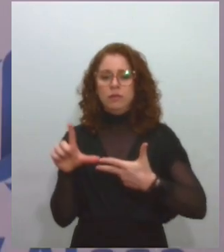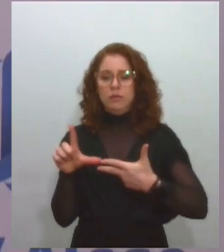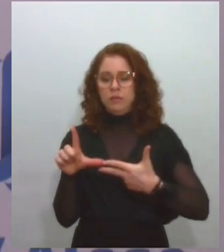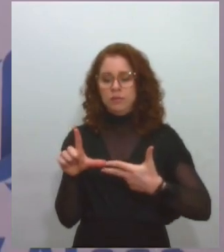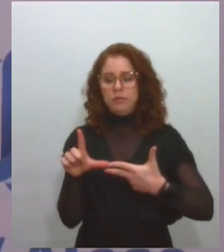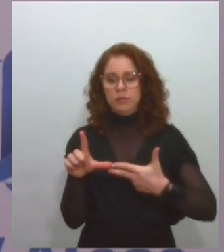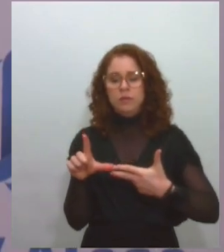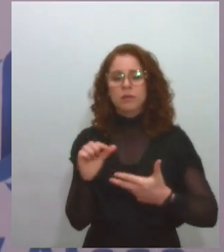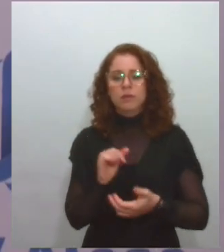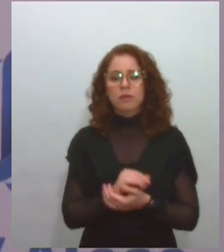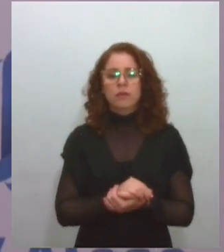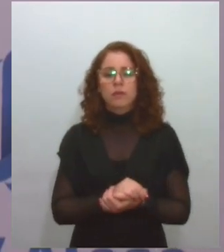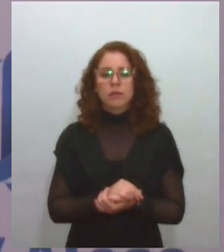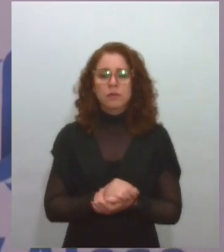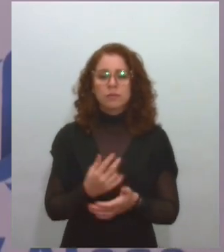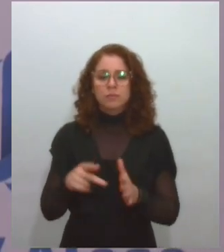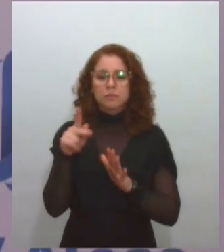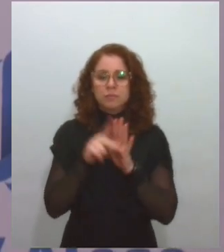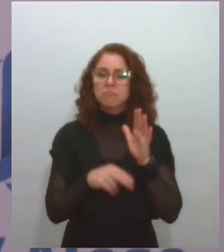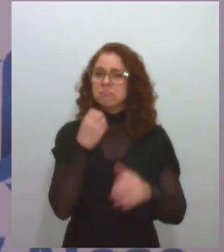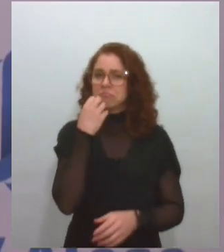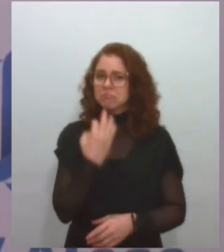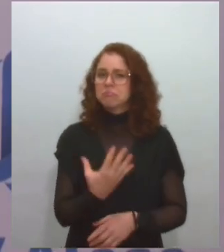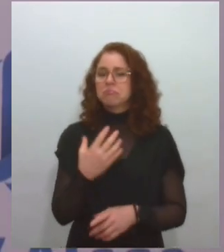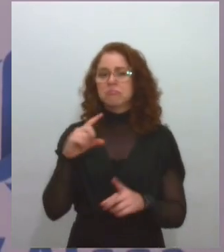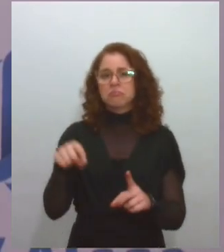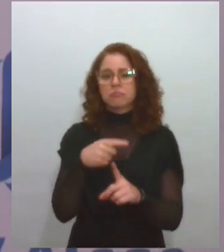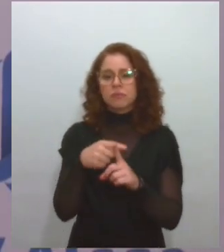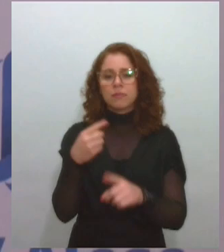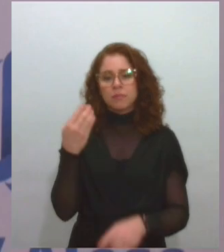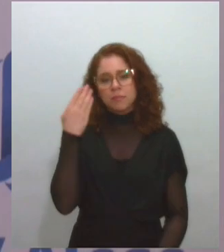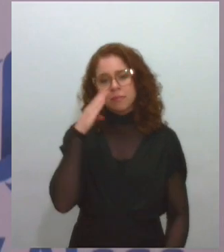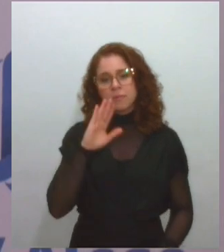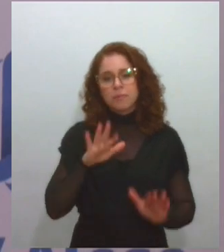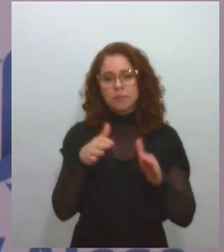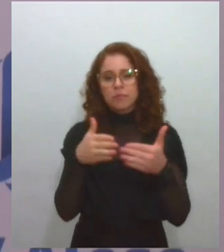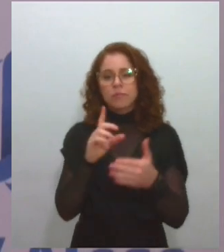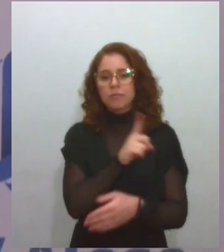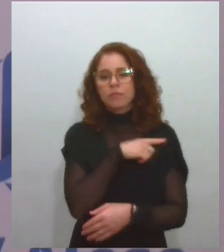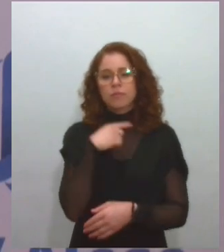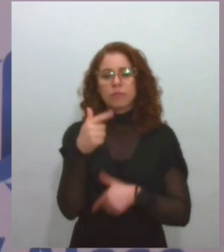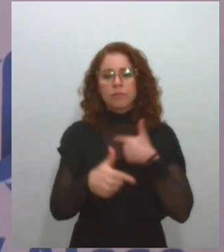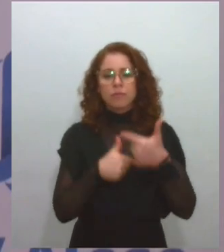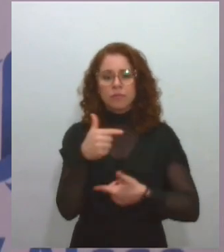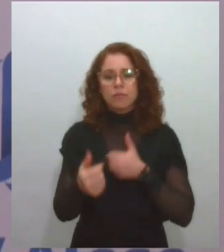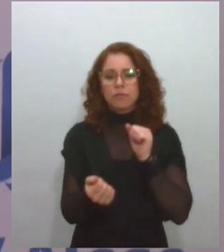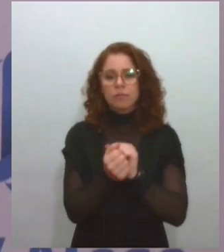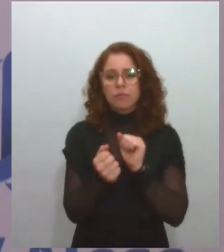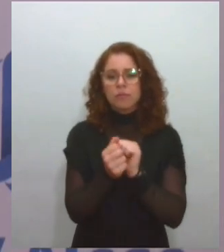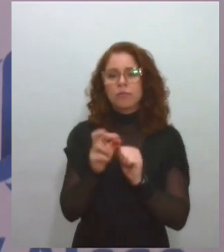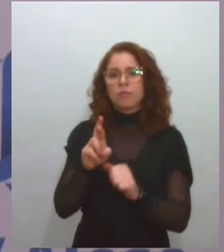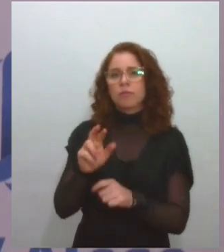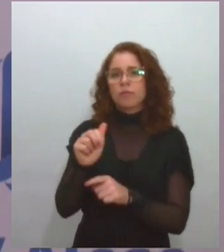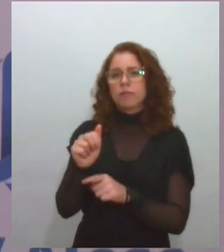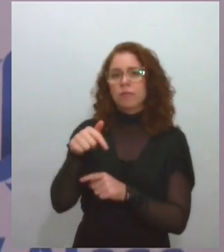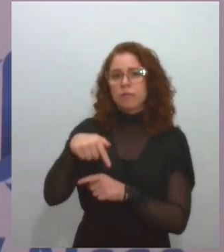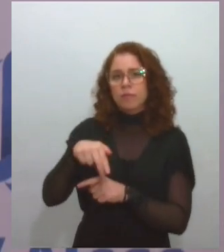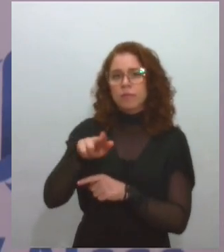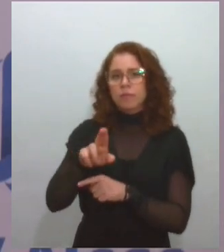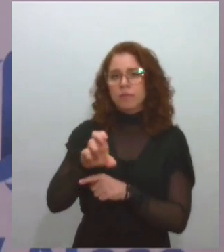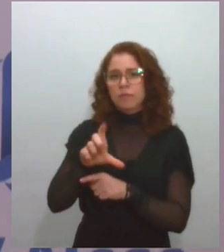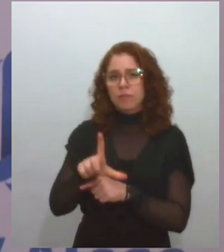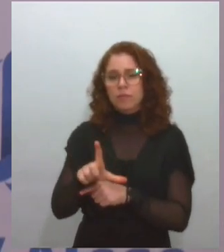Um projeto muito bom mesmo. E principalmente para a gente que trabalha bastante lá na nossa escola com a nossa professora Raquel. Ela trabalha muito com a gente sobre poder,